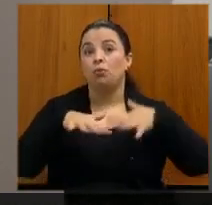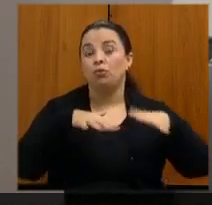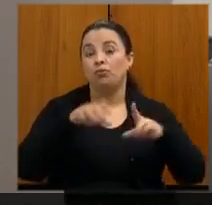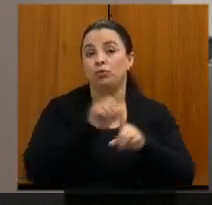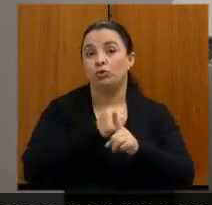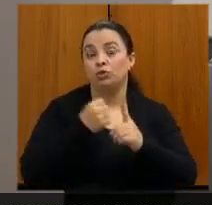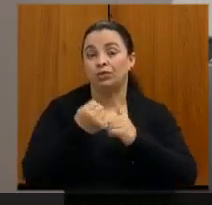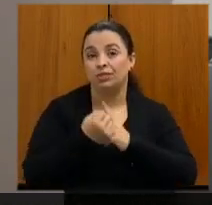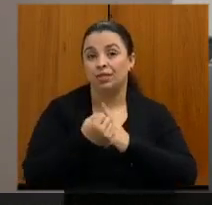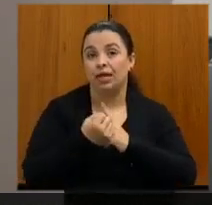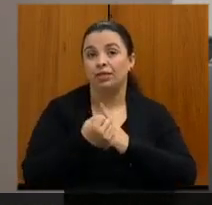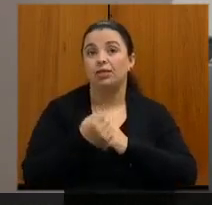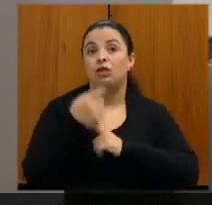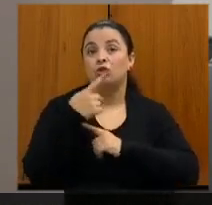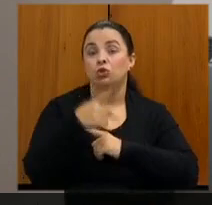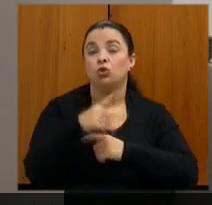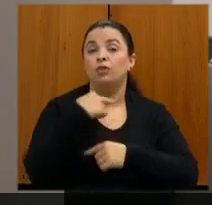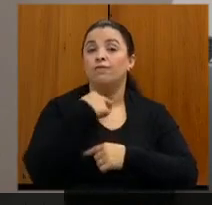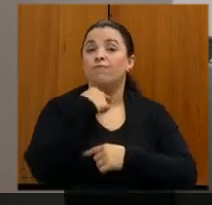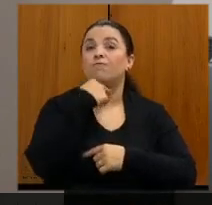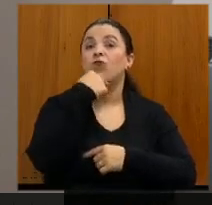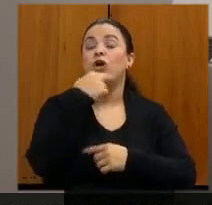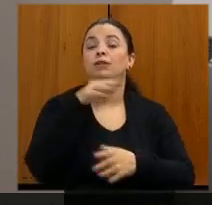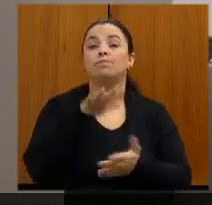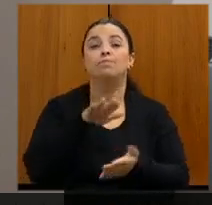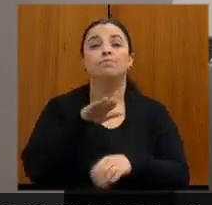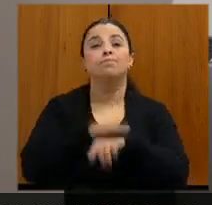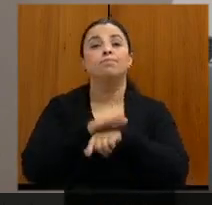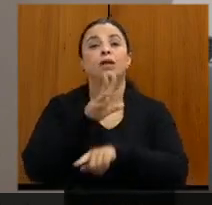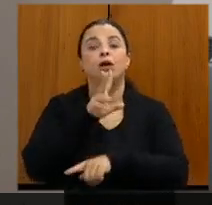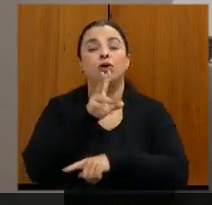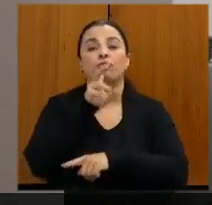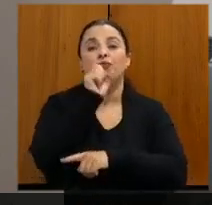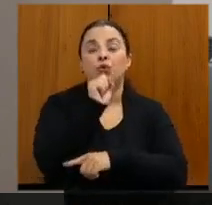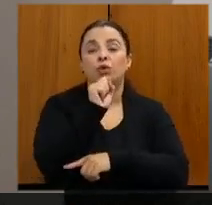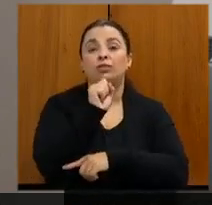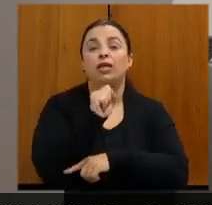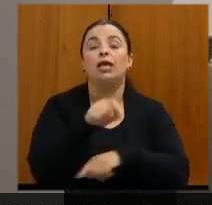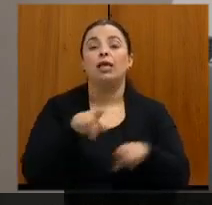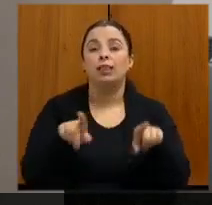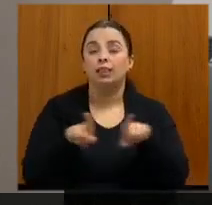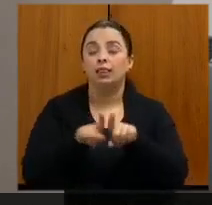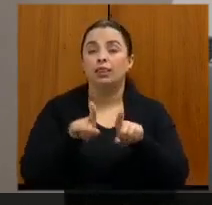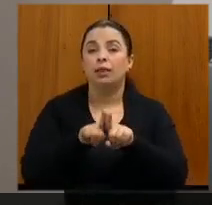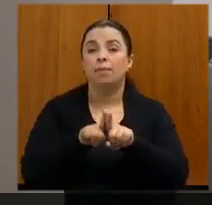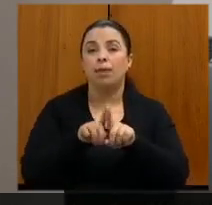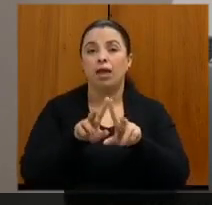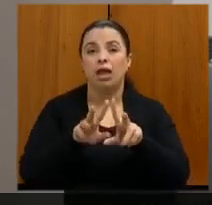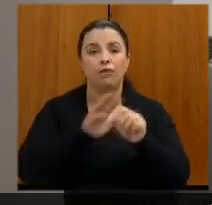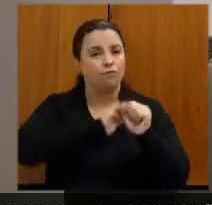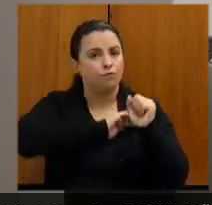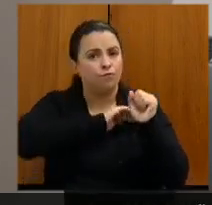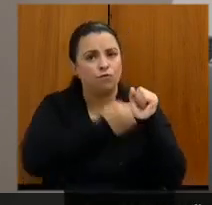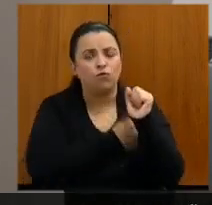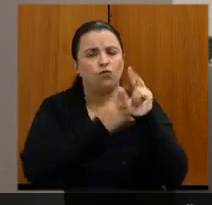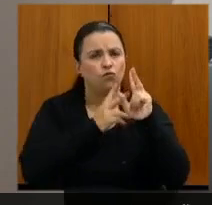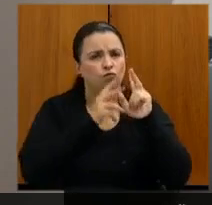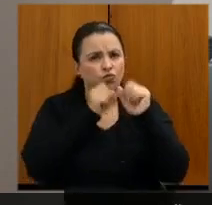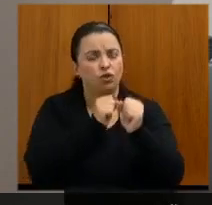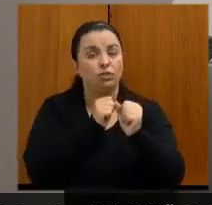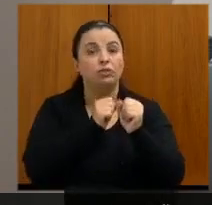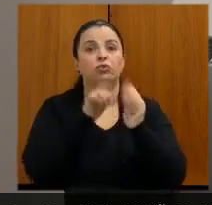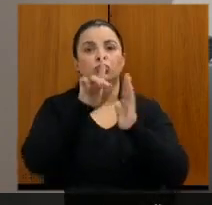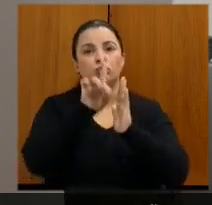na amplificação das suas vozes né e no fortalecimento e efetivação de direitos humanos